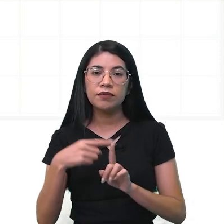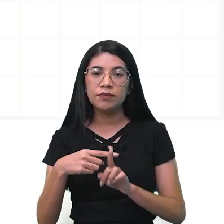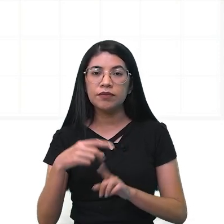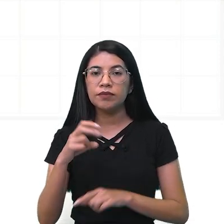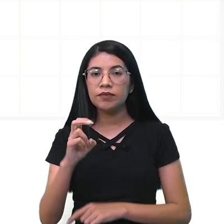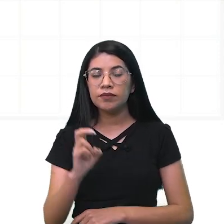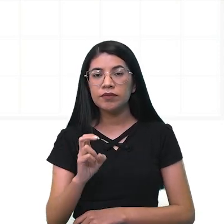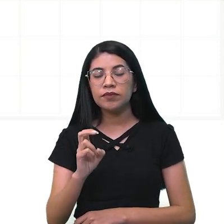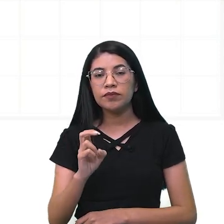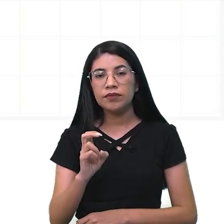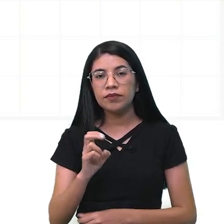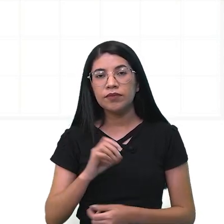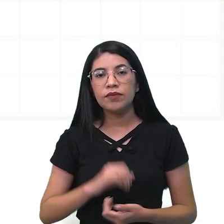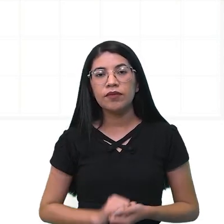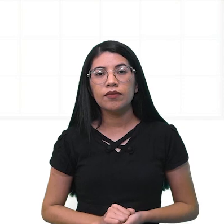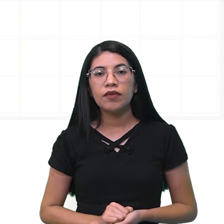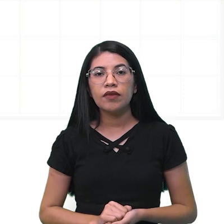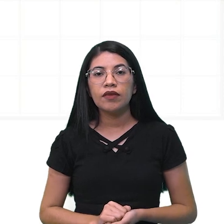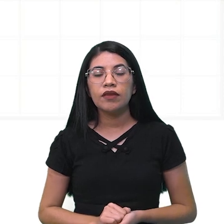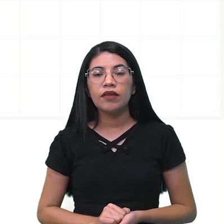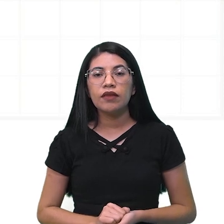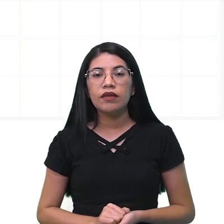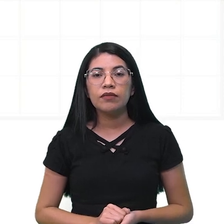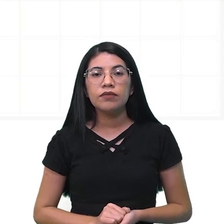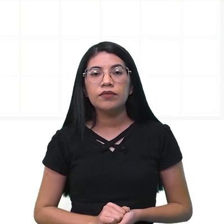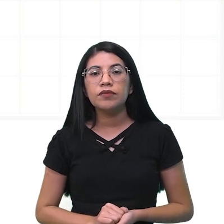minha expressão algébrica